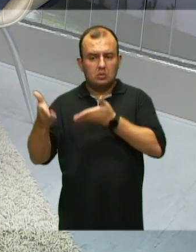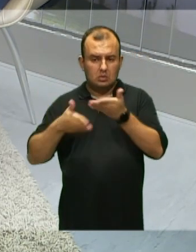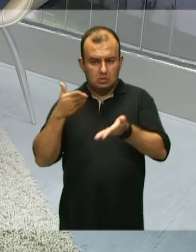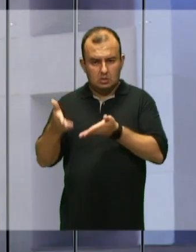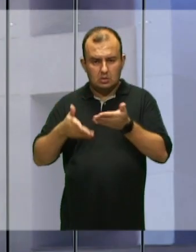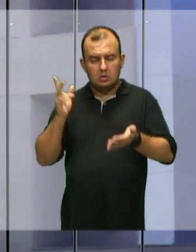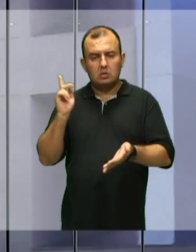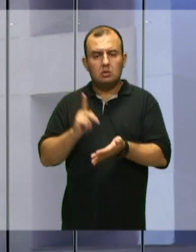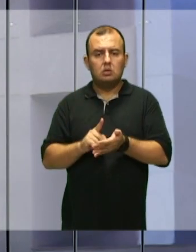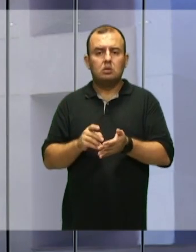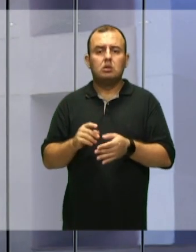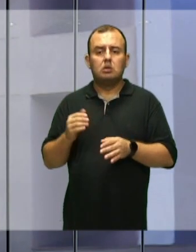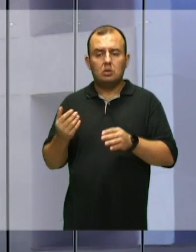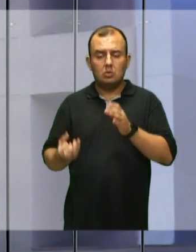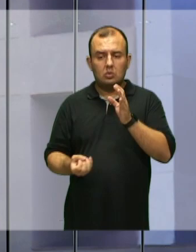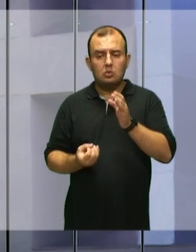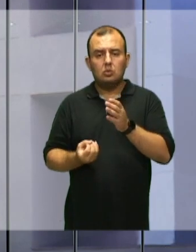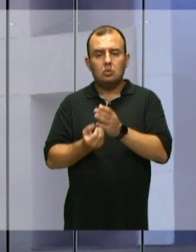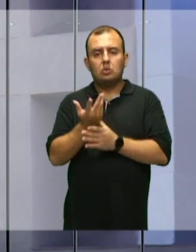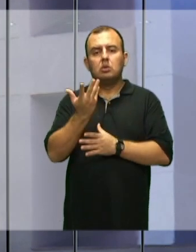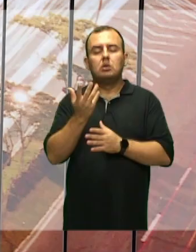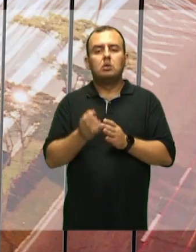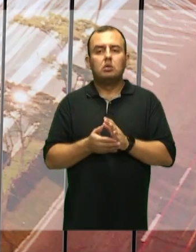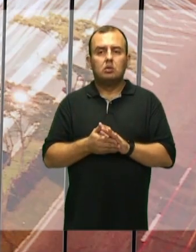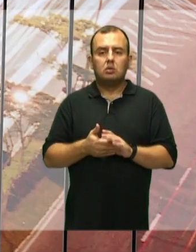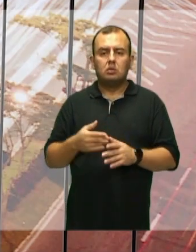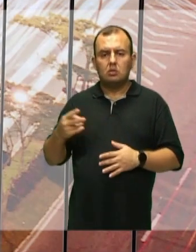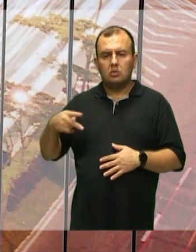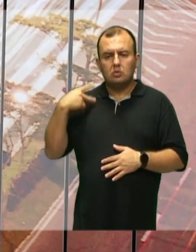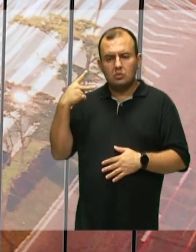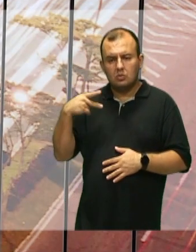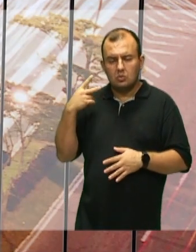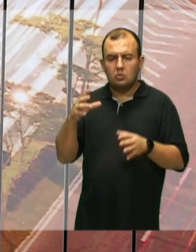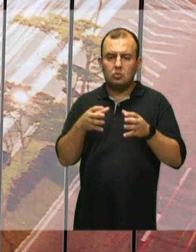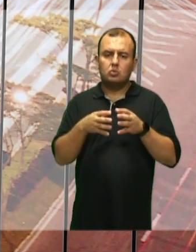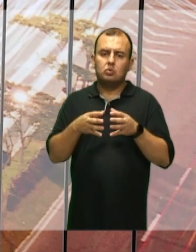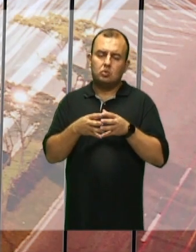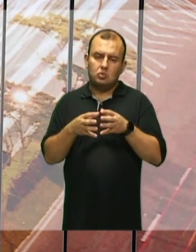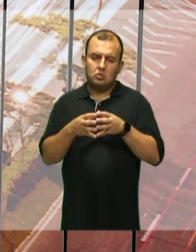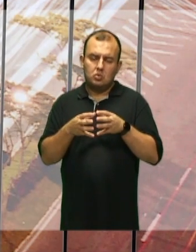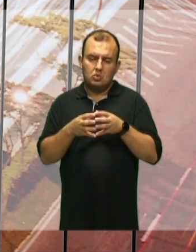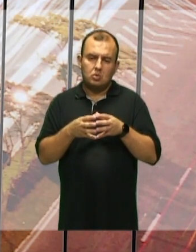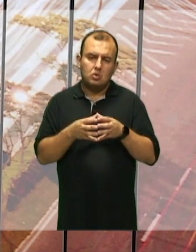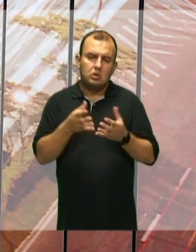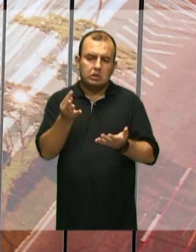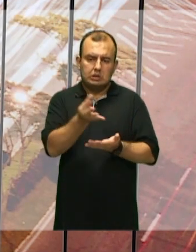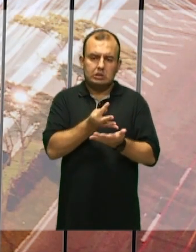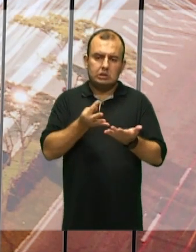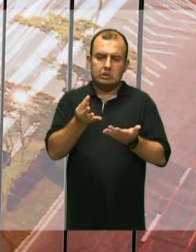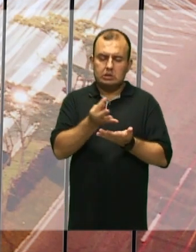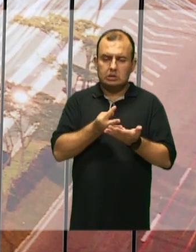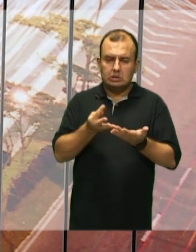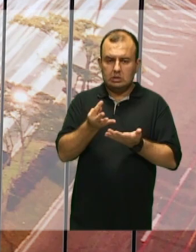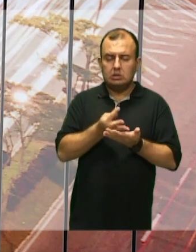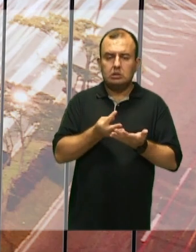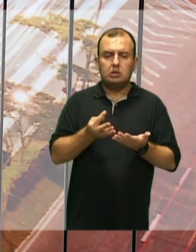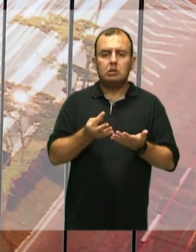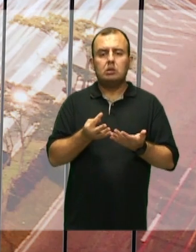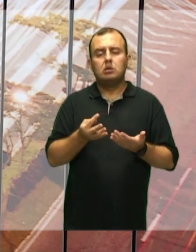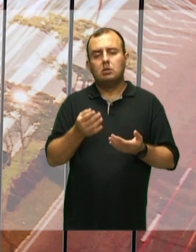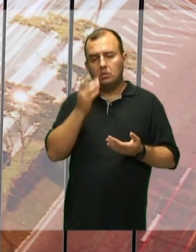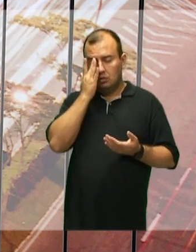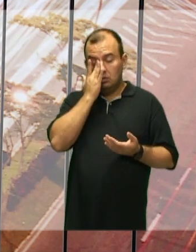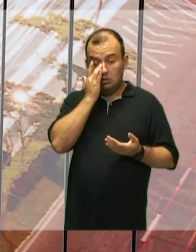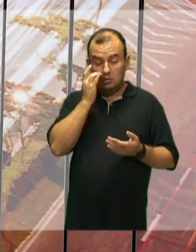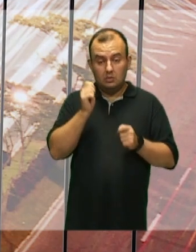realmente lá na sua raiz Vereador as comunidades terapêuticas Aí eu pergunto pro senhor como é que também faz e e dá